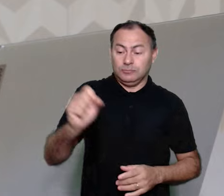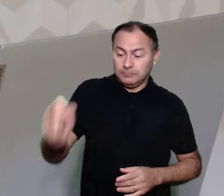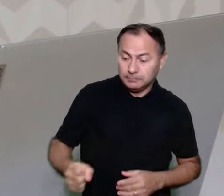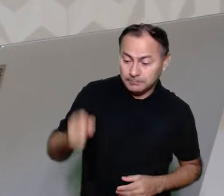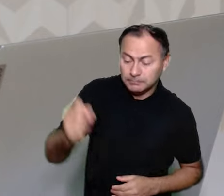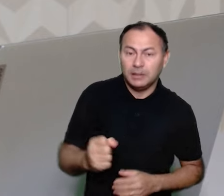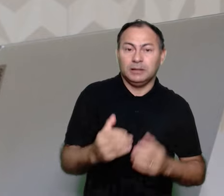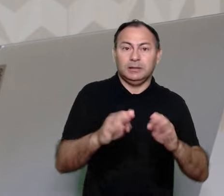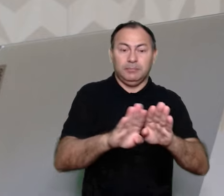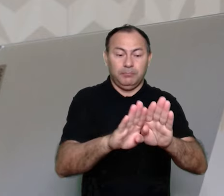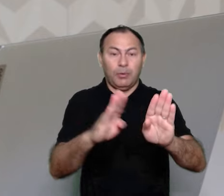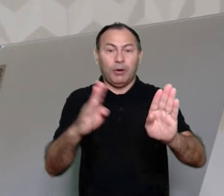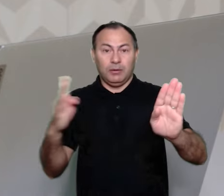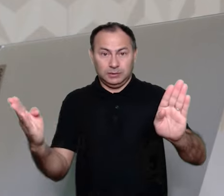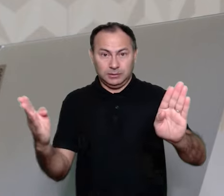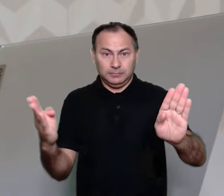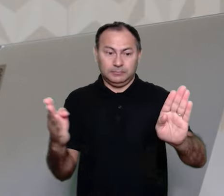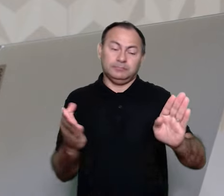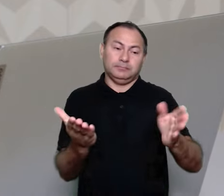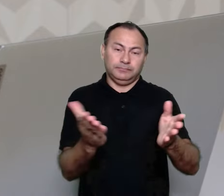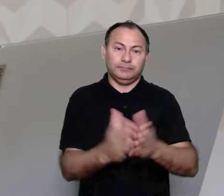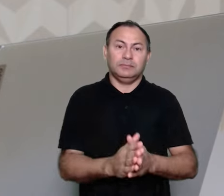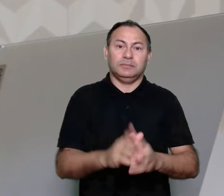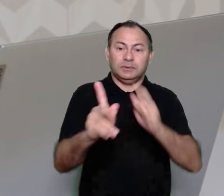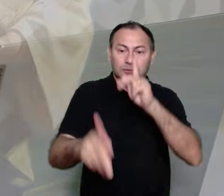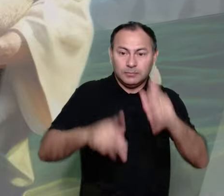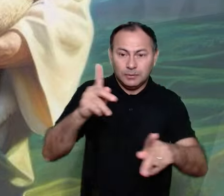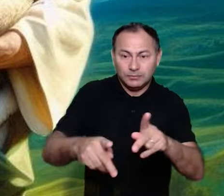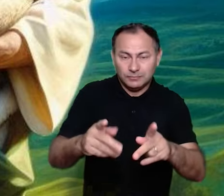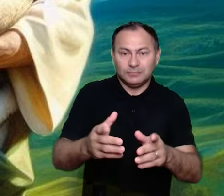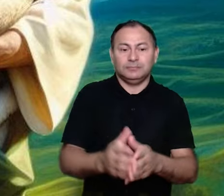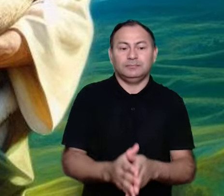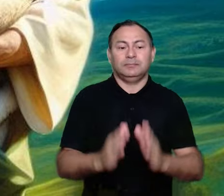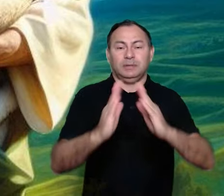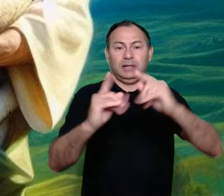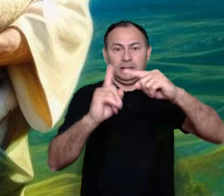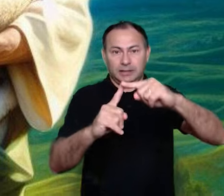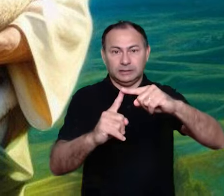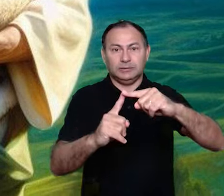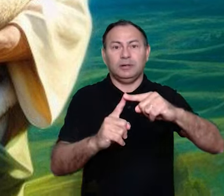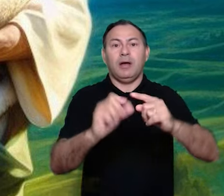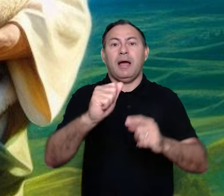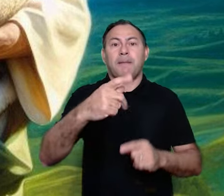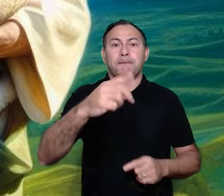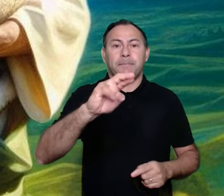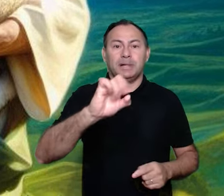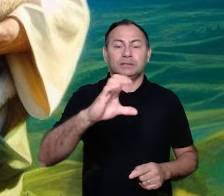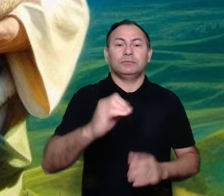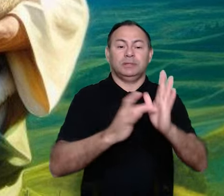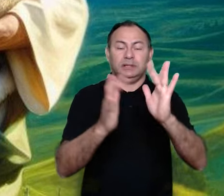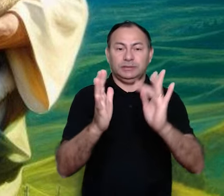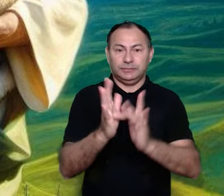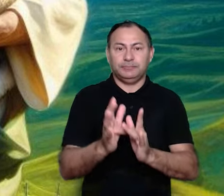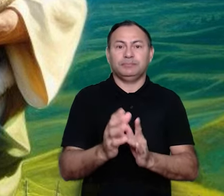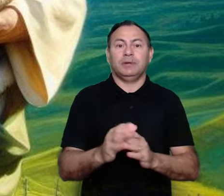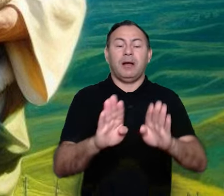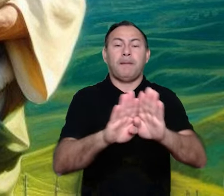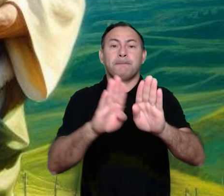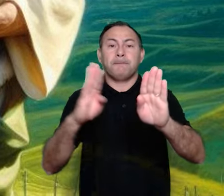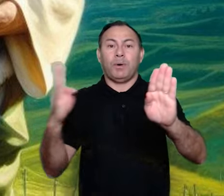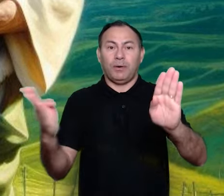pastor e porta das ovelhas, né? A igreja é o aprisco. Cristo